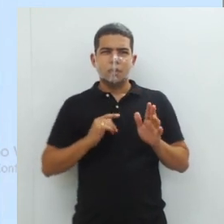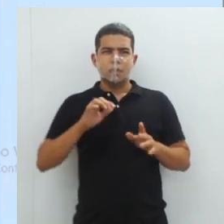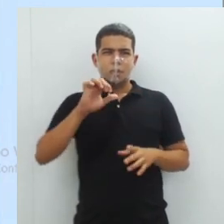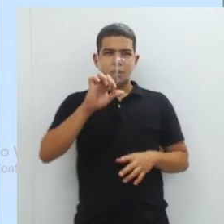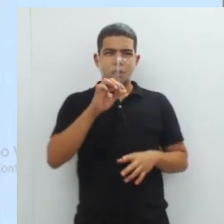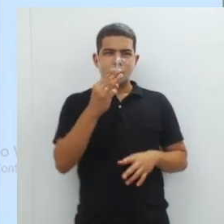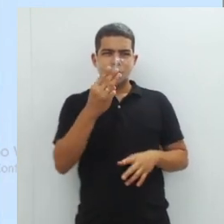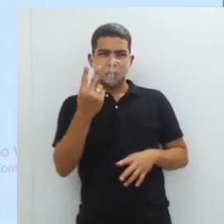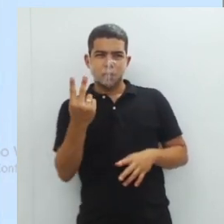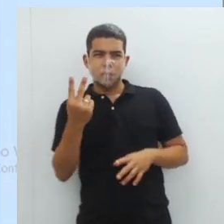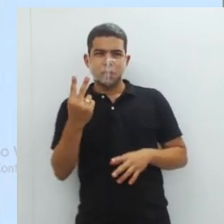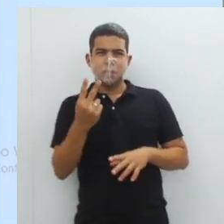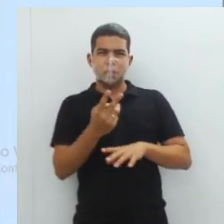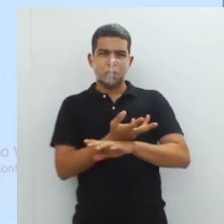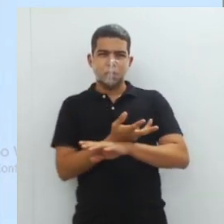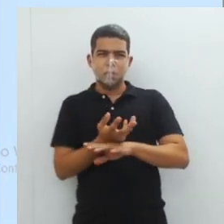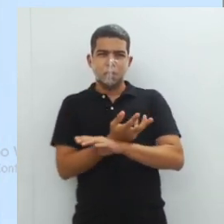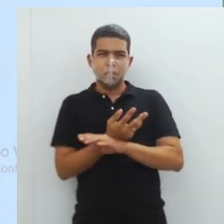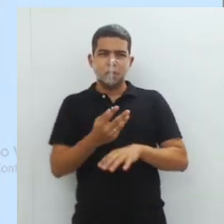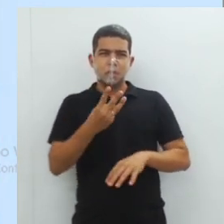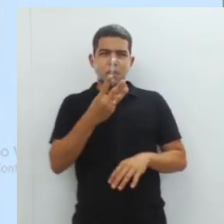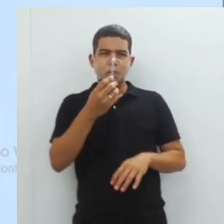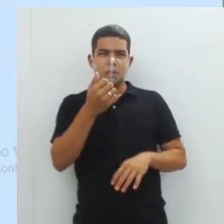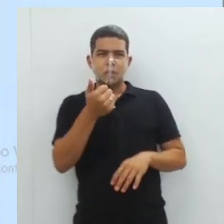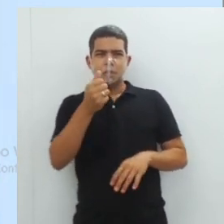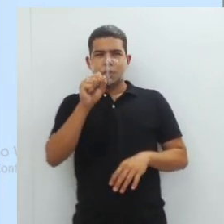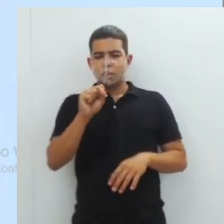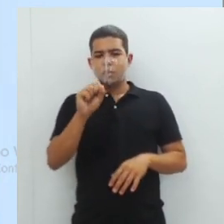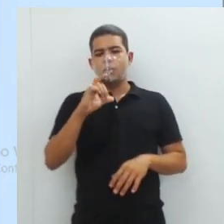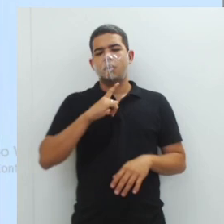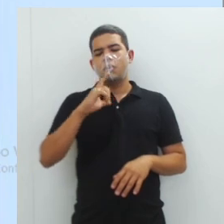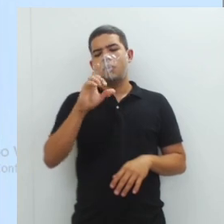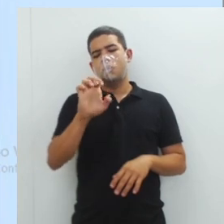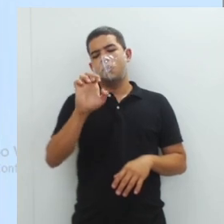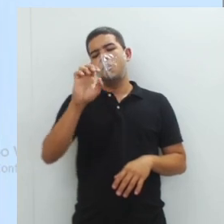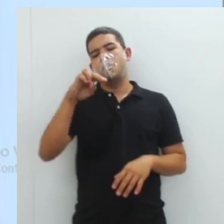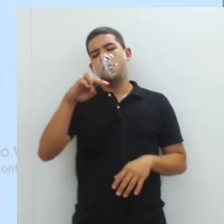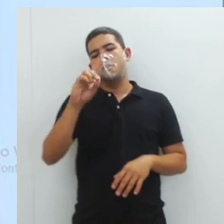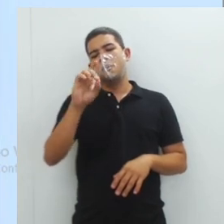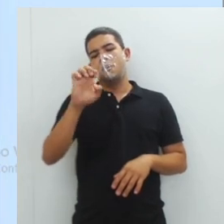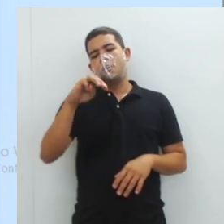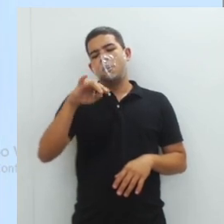conhecidas. Dessas, 318 são endêmicas